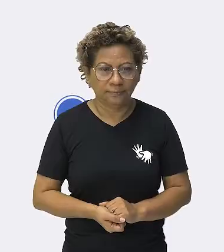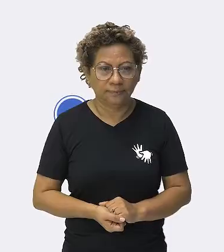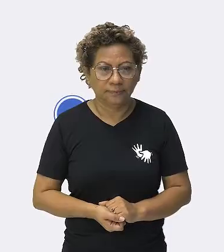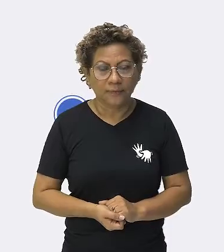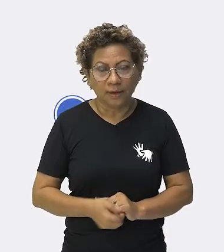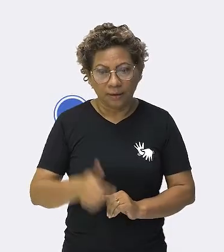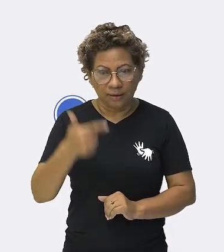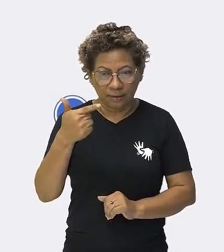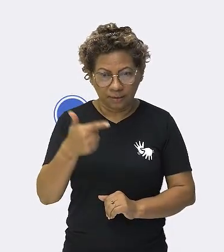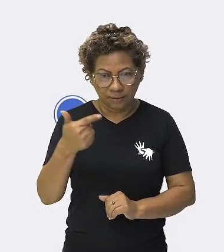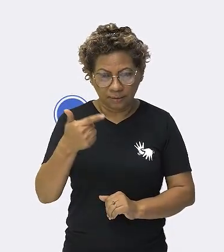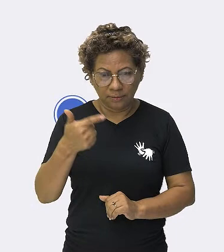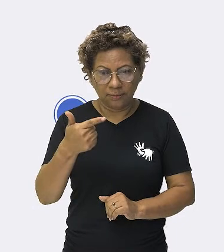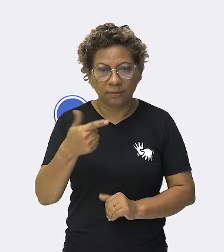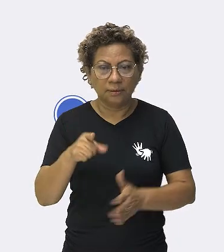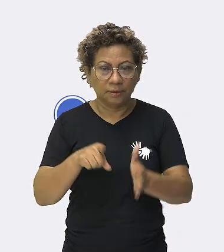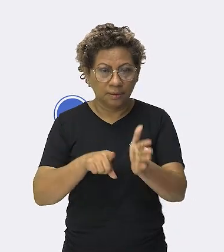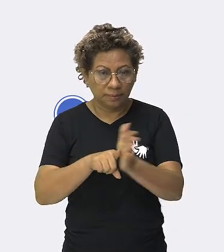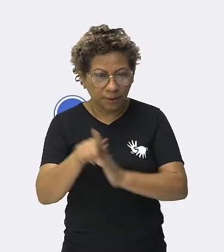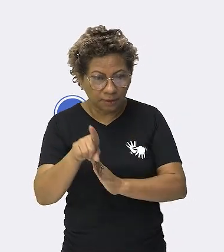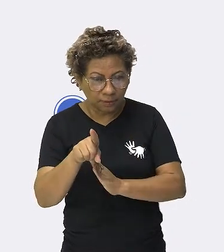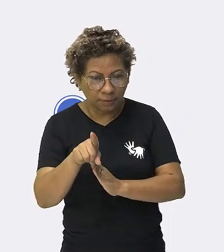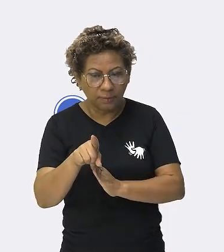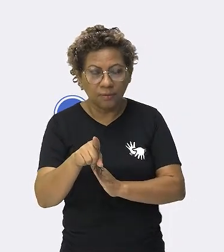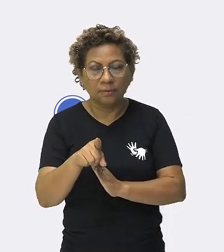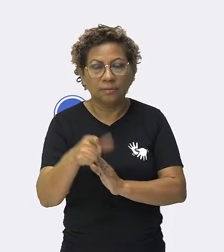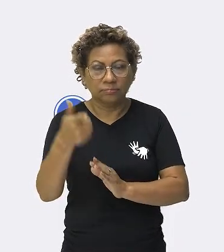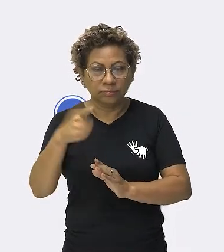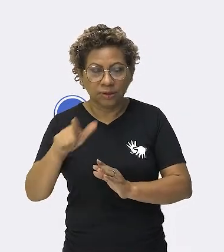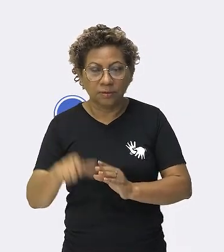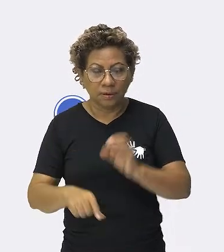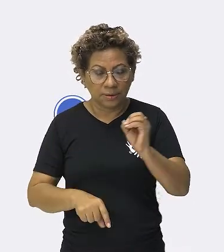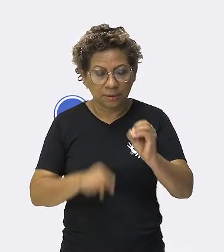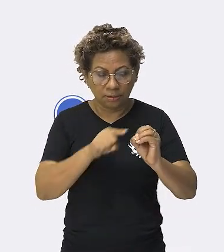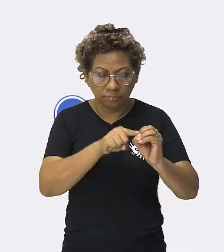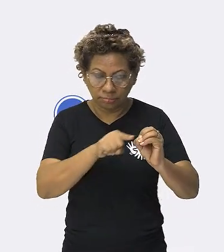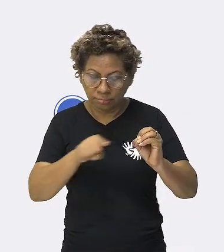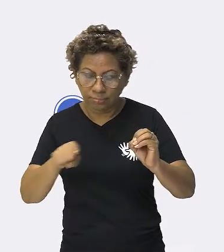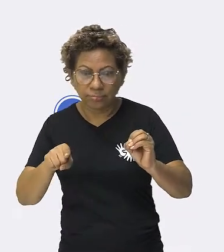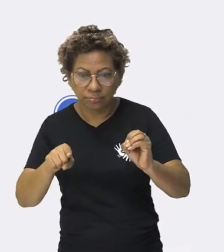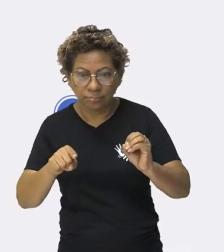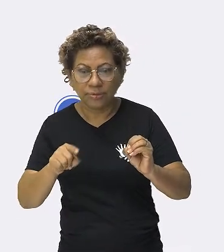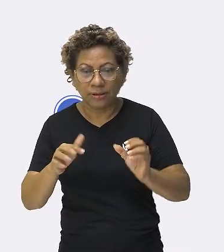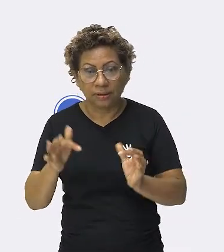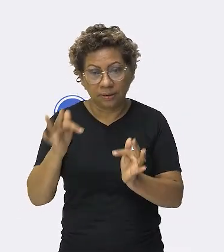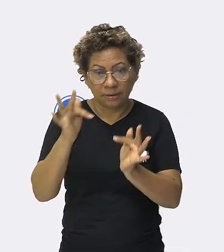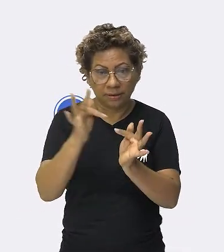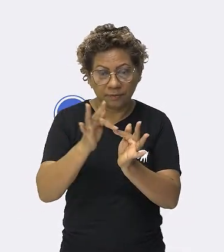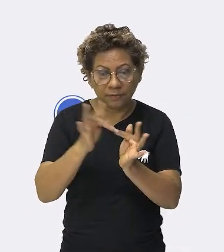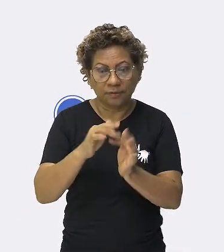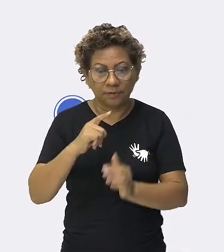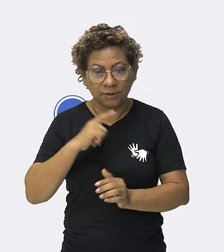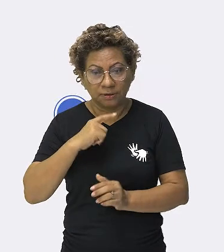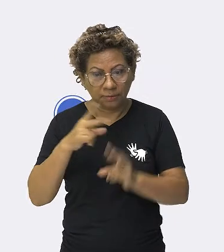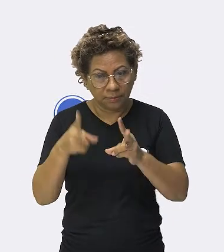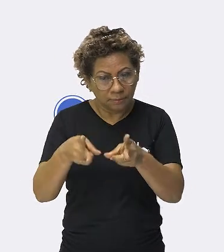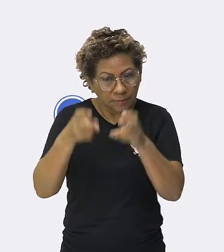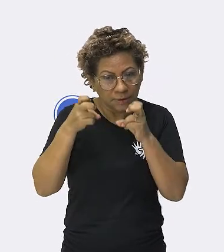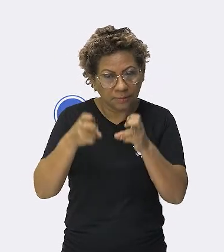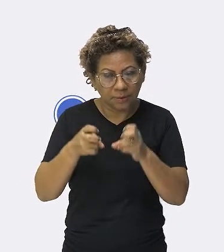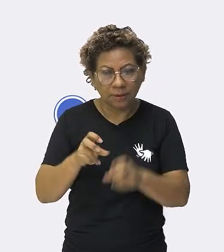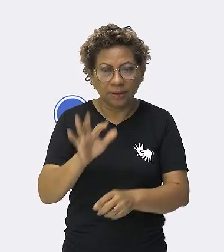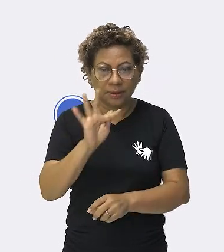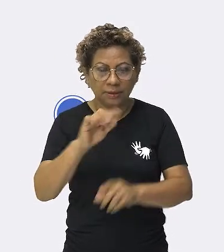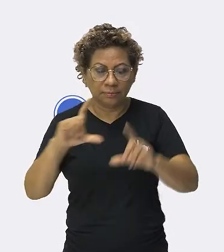Então, aí está a questão 2, questão do CEMEA também. O zero da função, e aí nós temos a função afim, f de